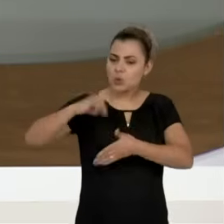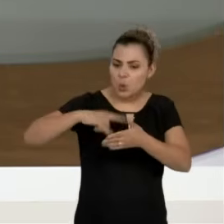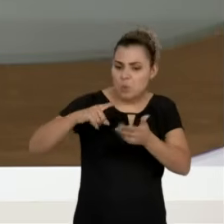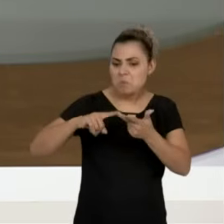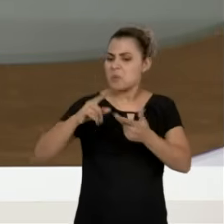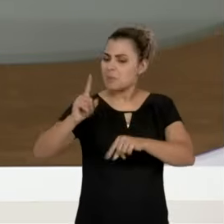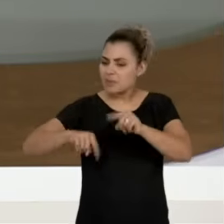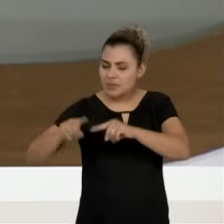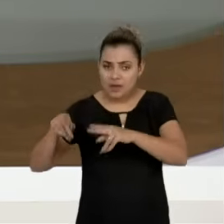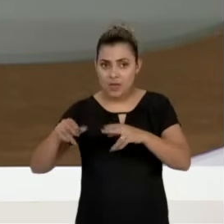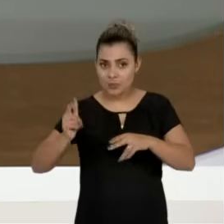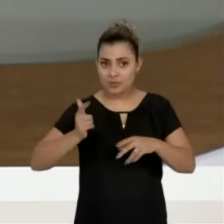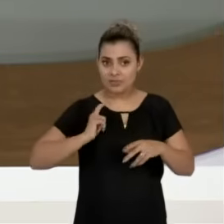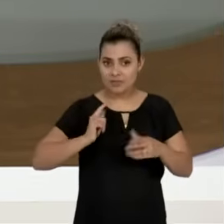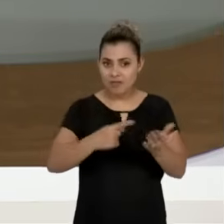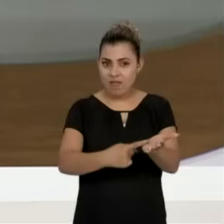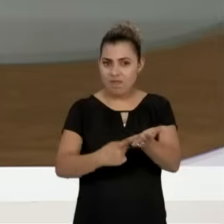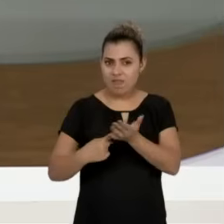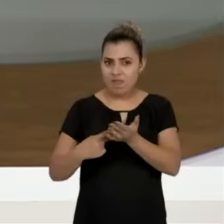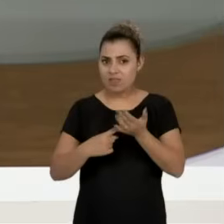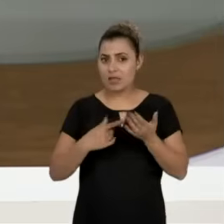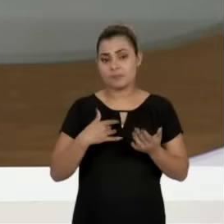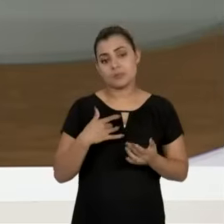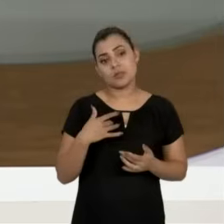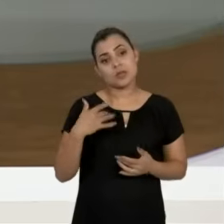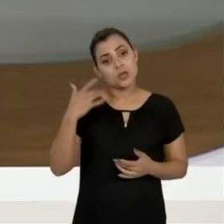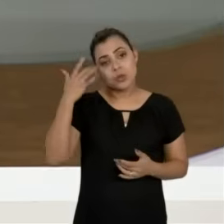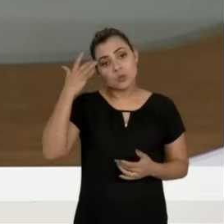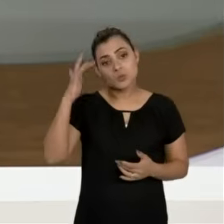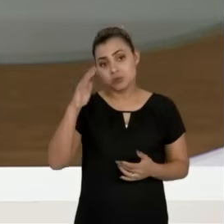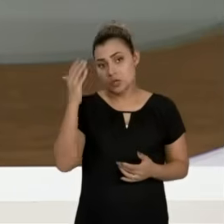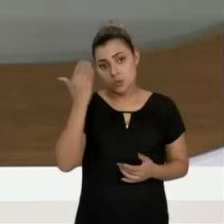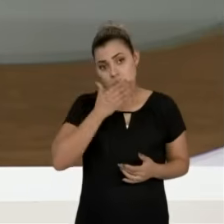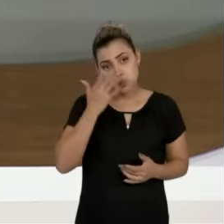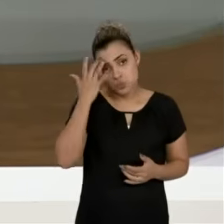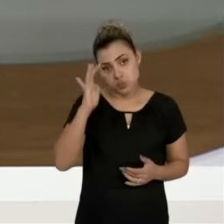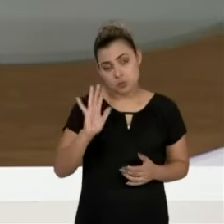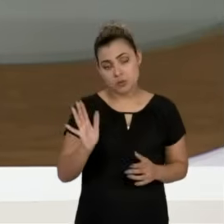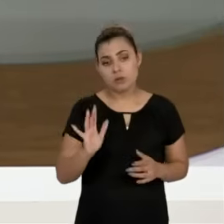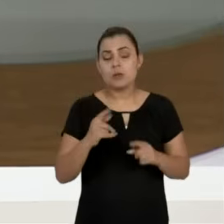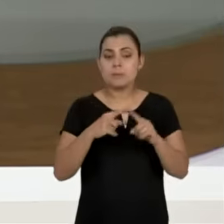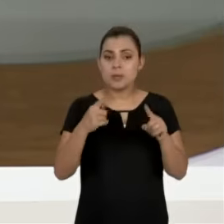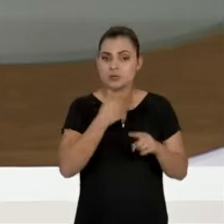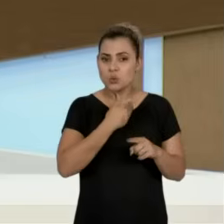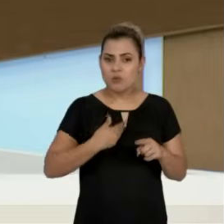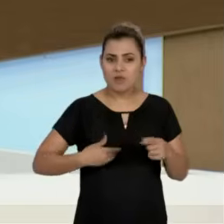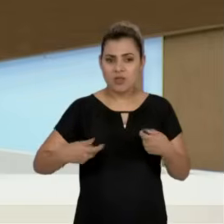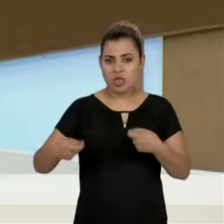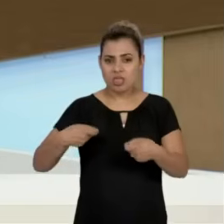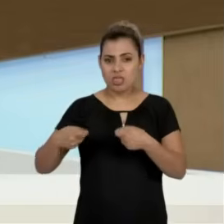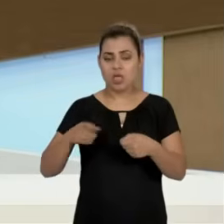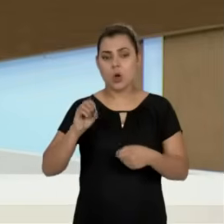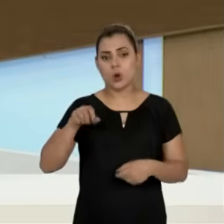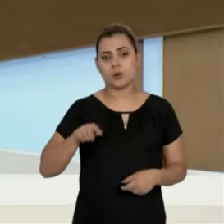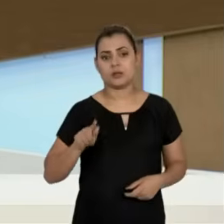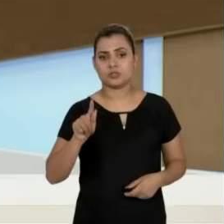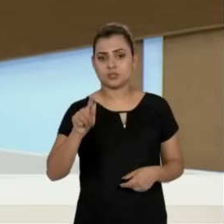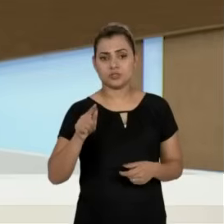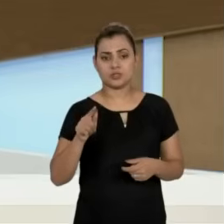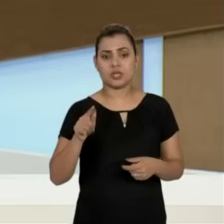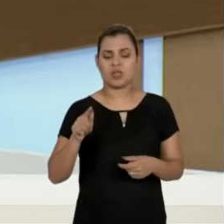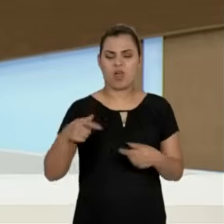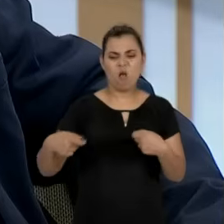documentos, uma reação, uma articulação que eu não havia visto até então, e esse embate do governo com as ONGs, ele não começou